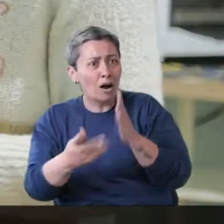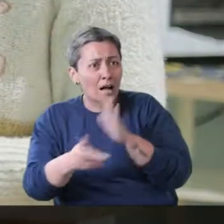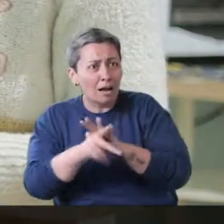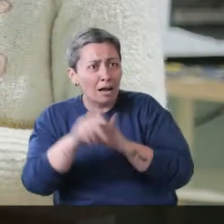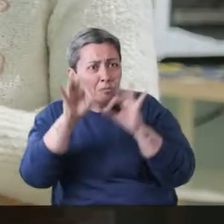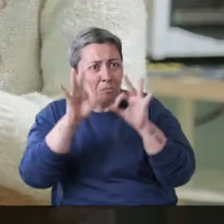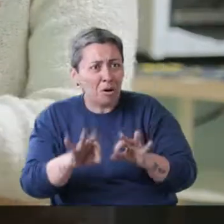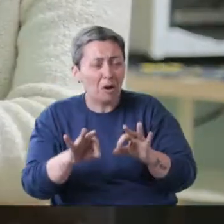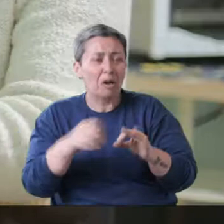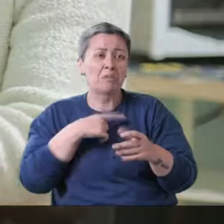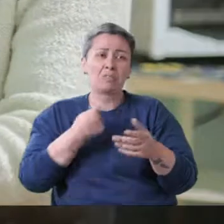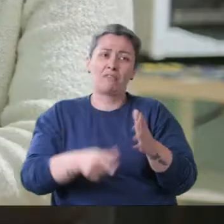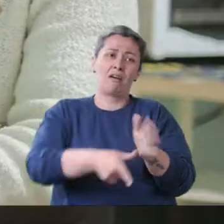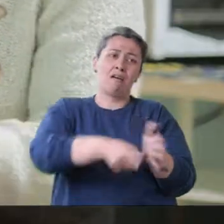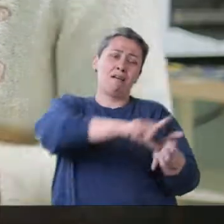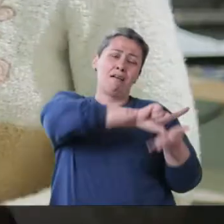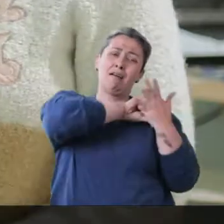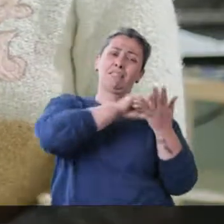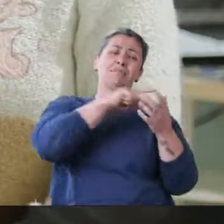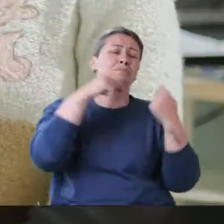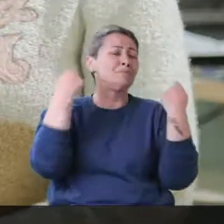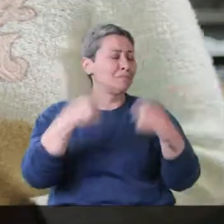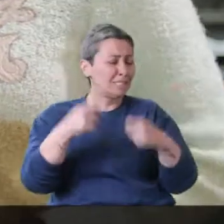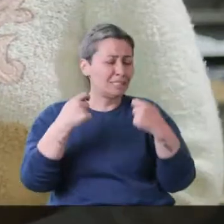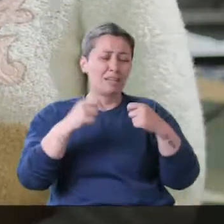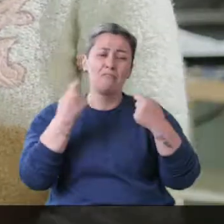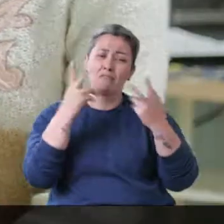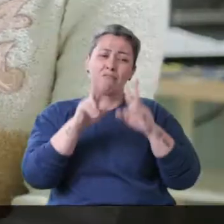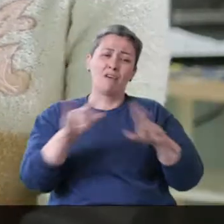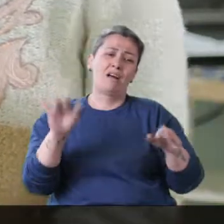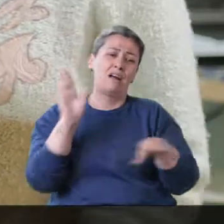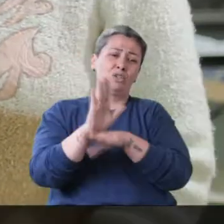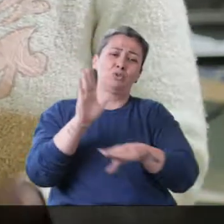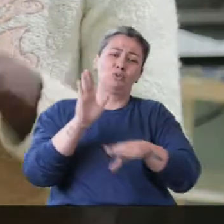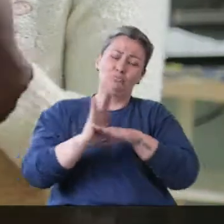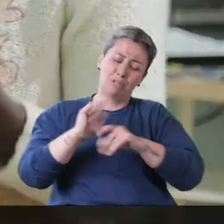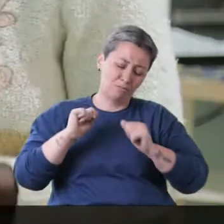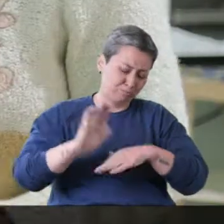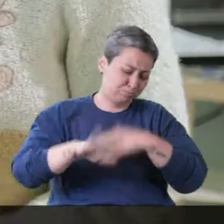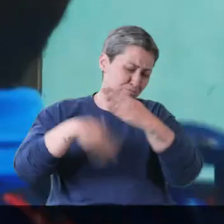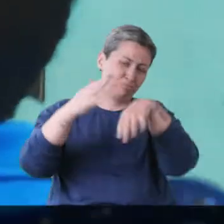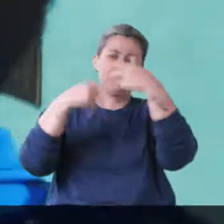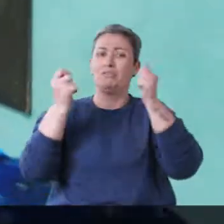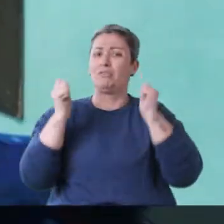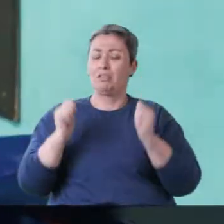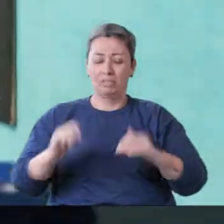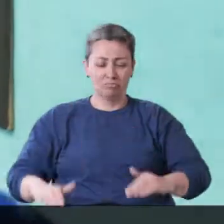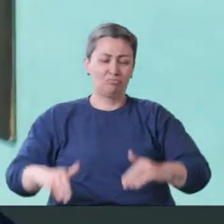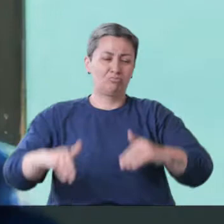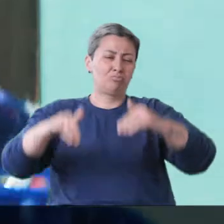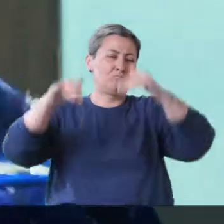começo. Porque essa escola, sim, tu vai ajudar ele a falar, vai ajudar ele a desenvolver, vai fazer ele crescer.